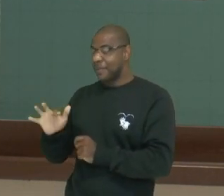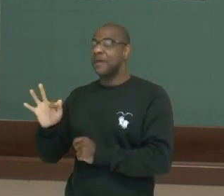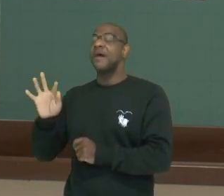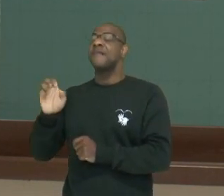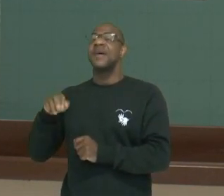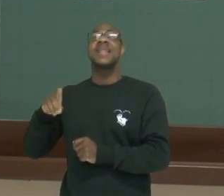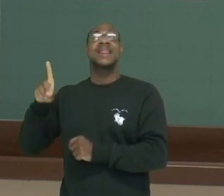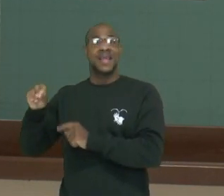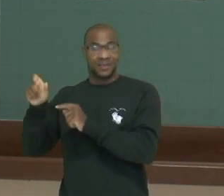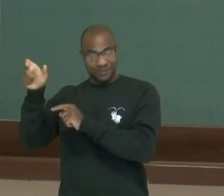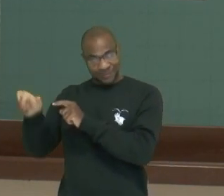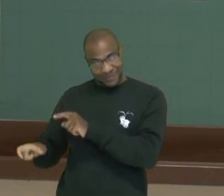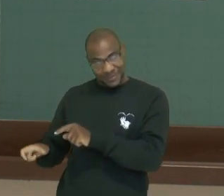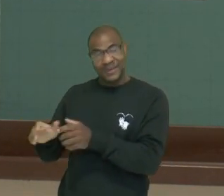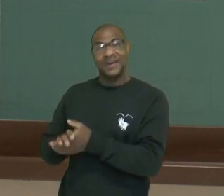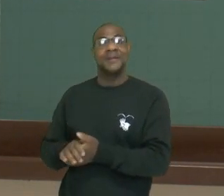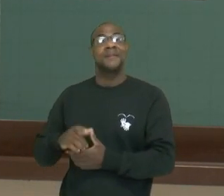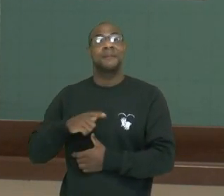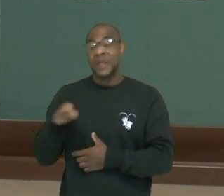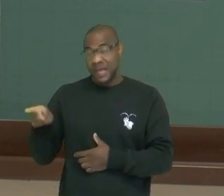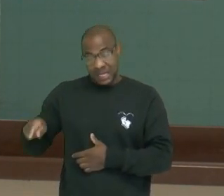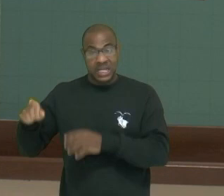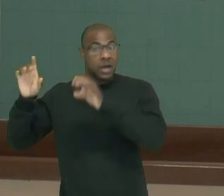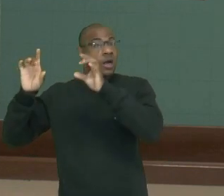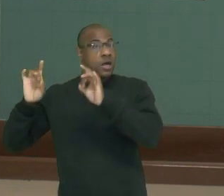aí trazendo que ele é um mestre em